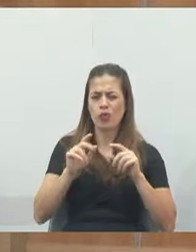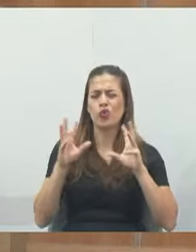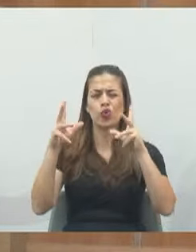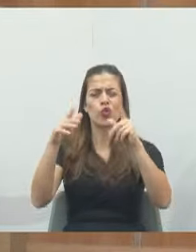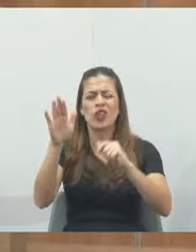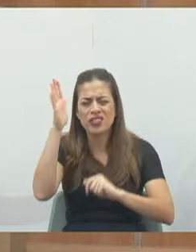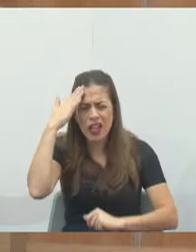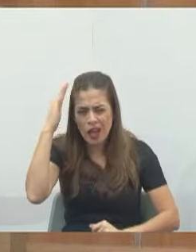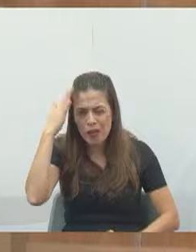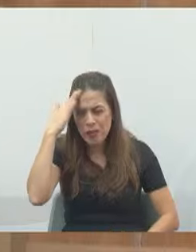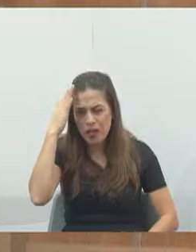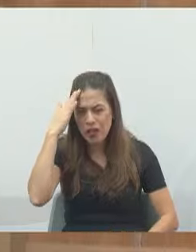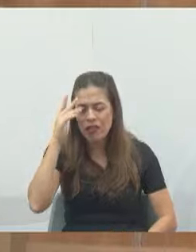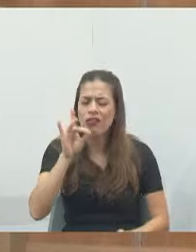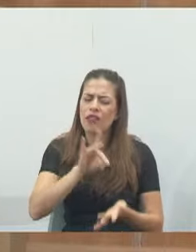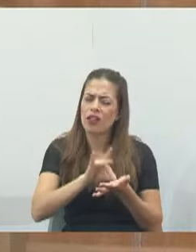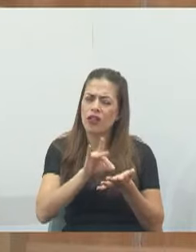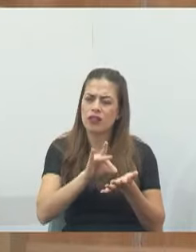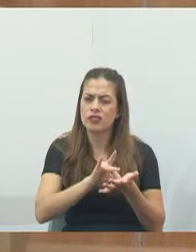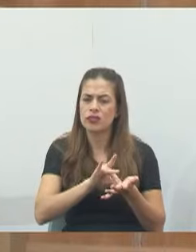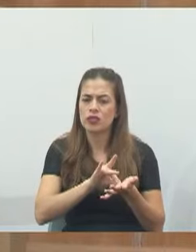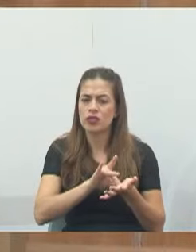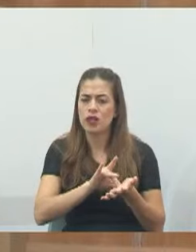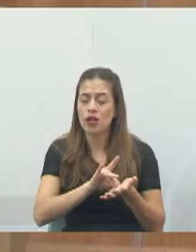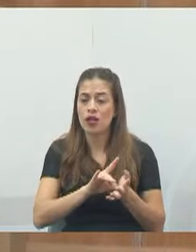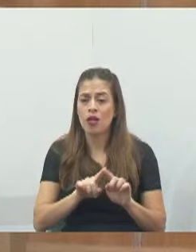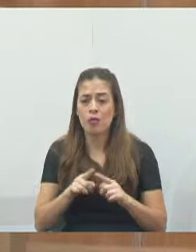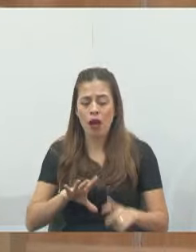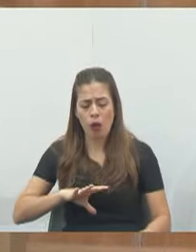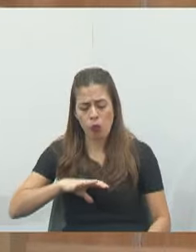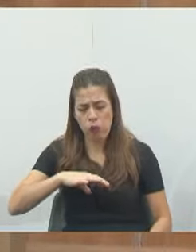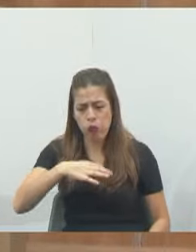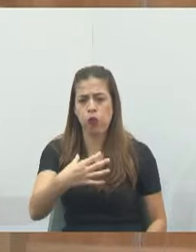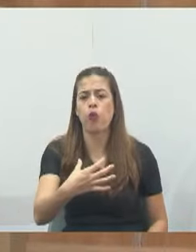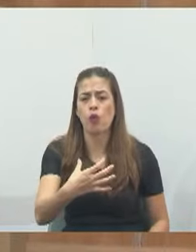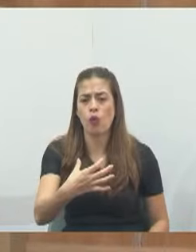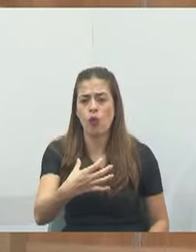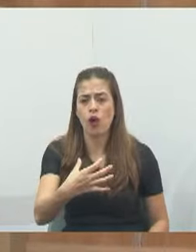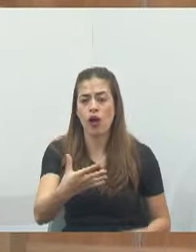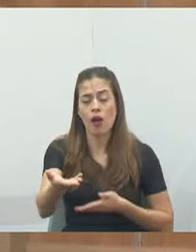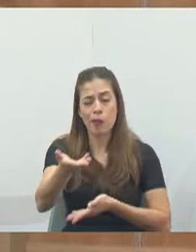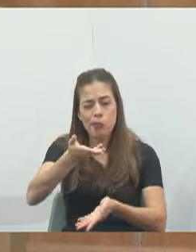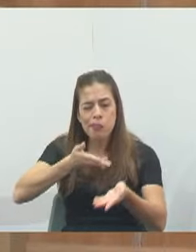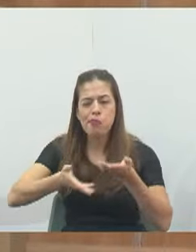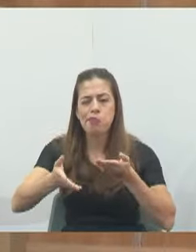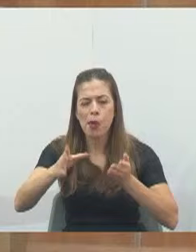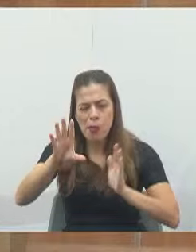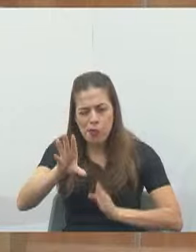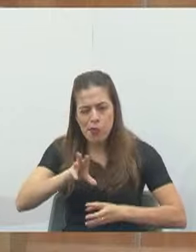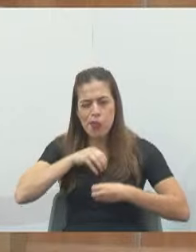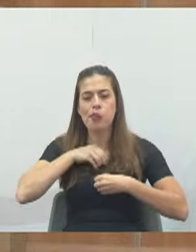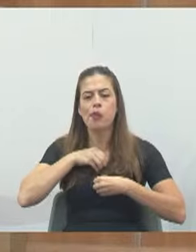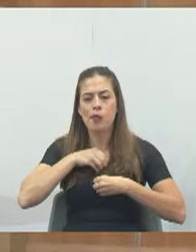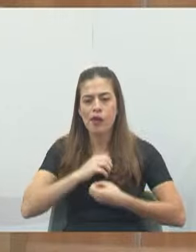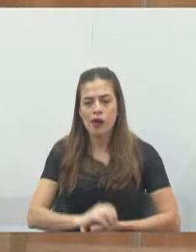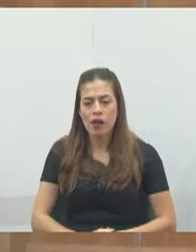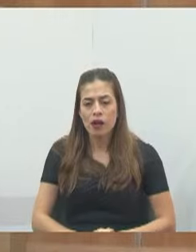sabe que são verdades. Mas a coragem está embutida em você.